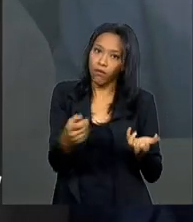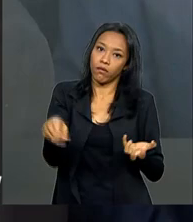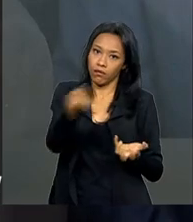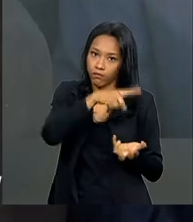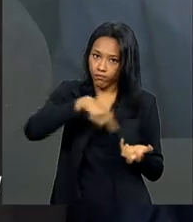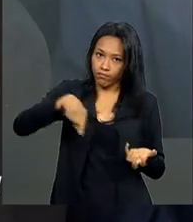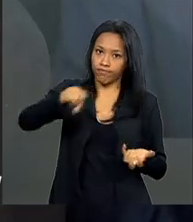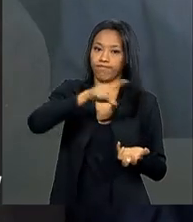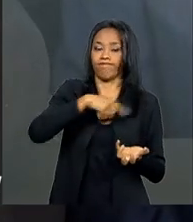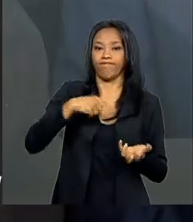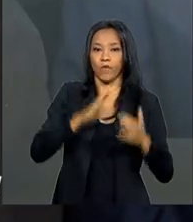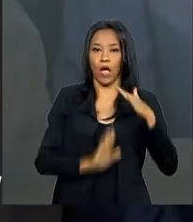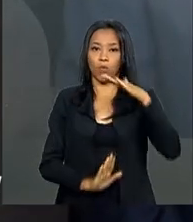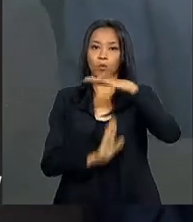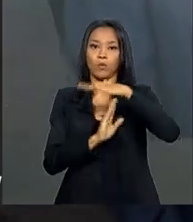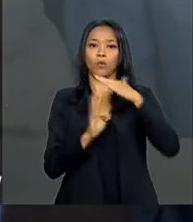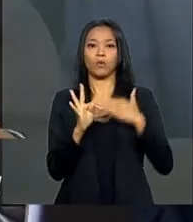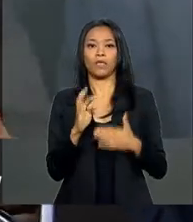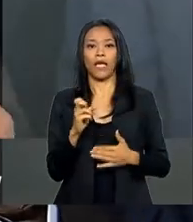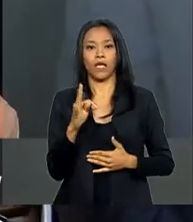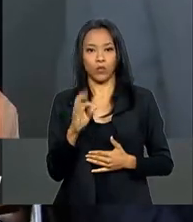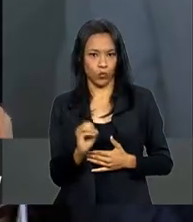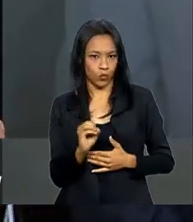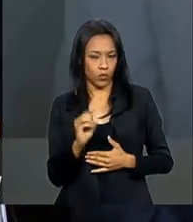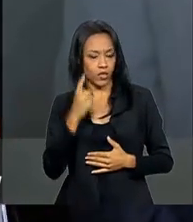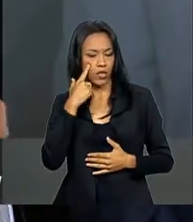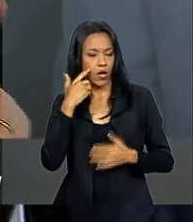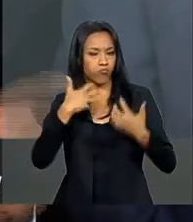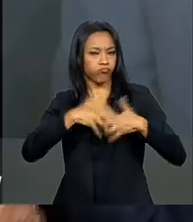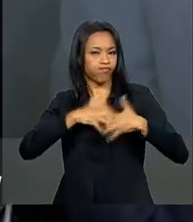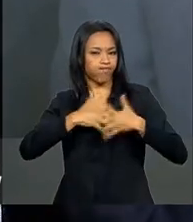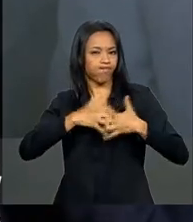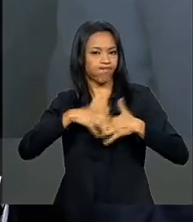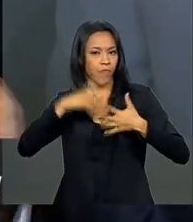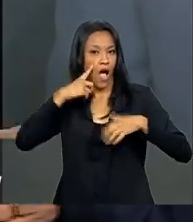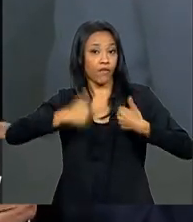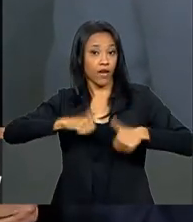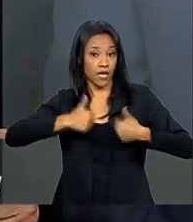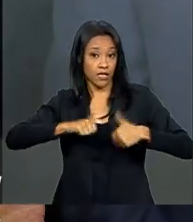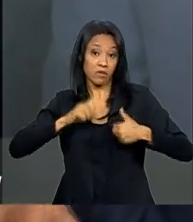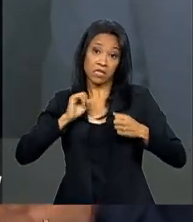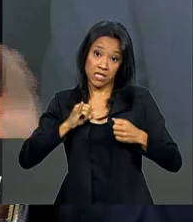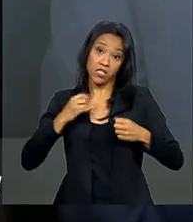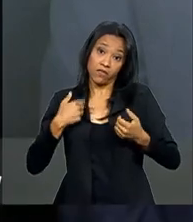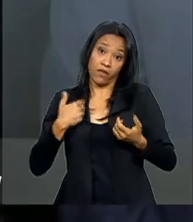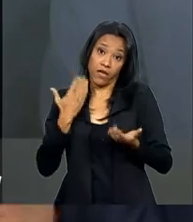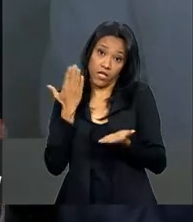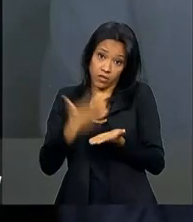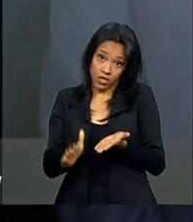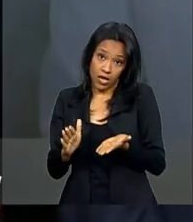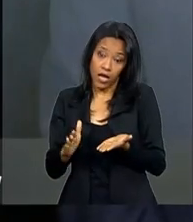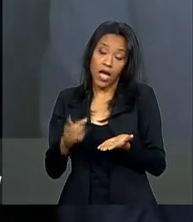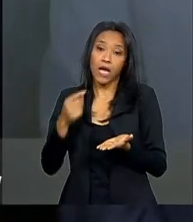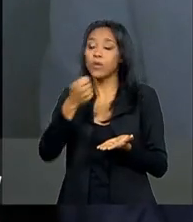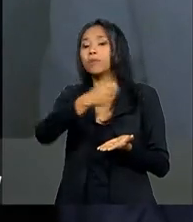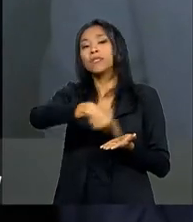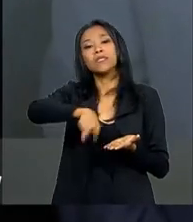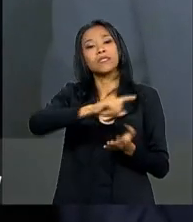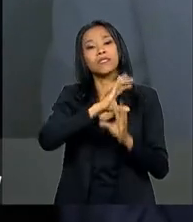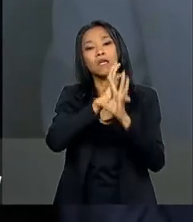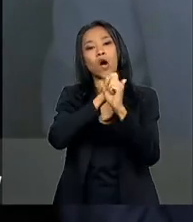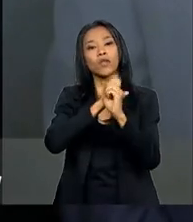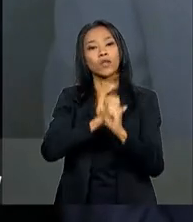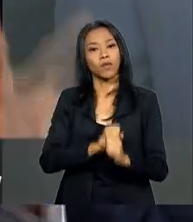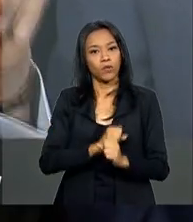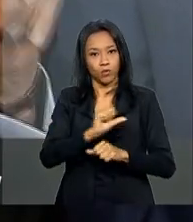referentemente ao teto constitucional. Isto está sendo examinado, porque se houver esta coincidência, o orçamento não precisa ser